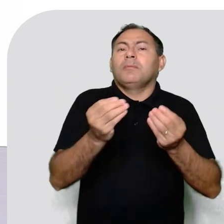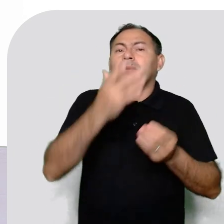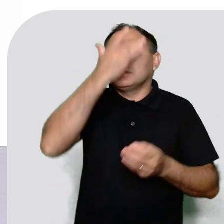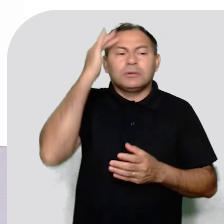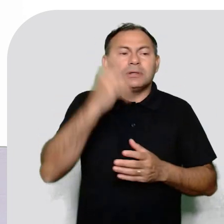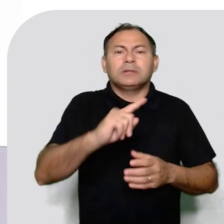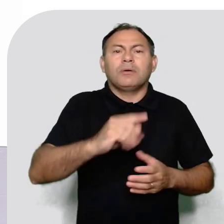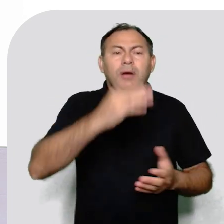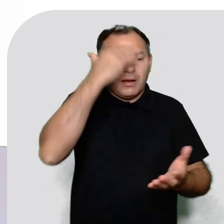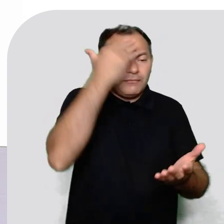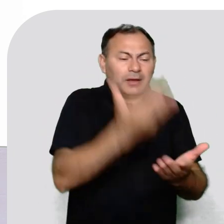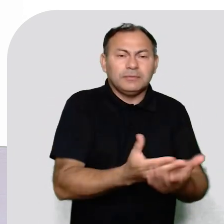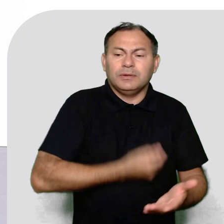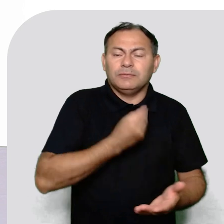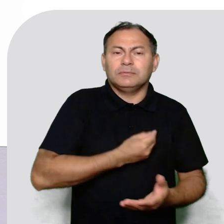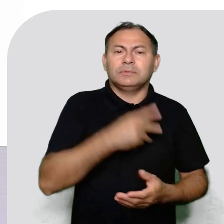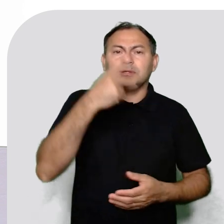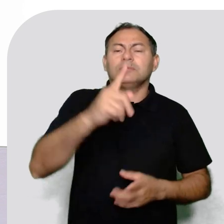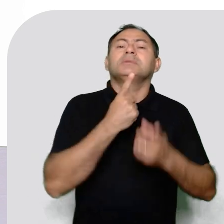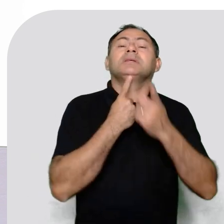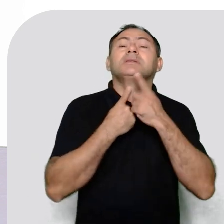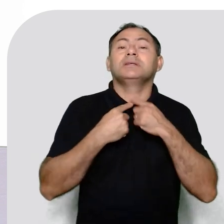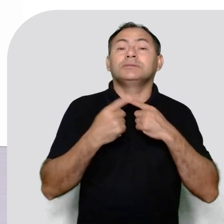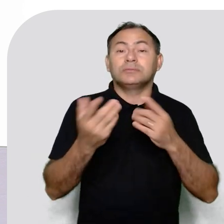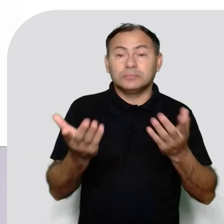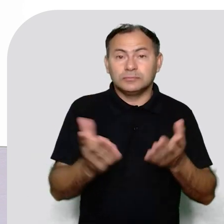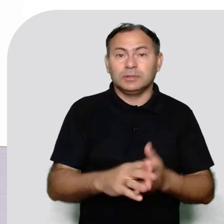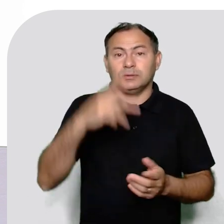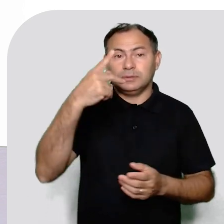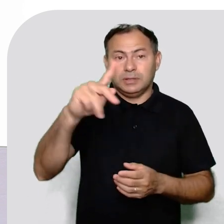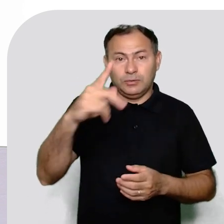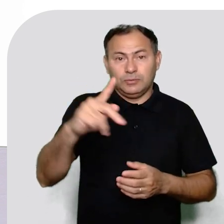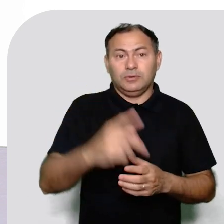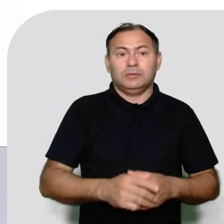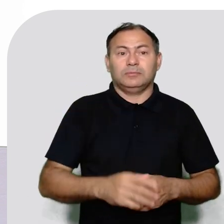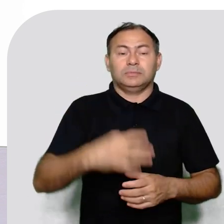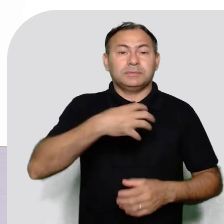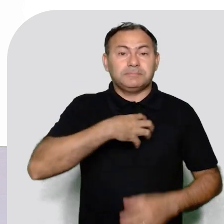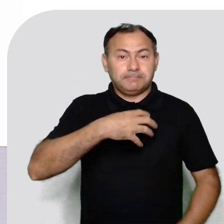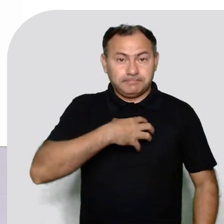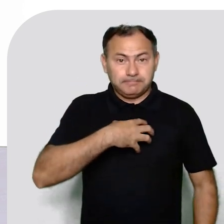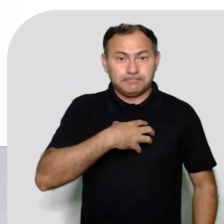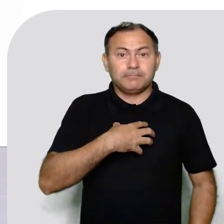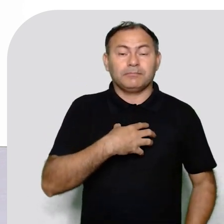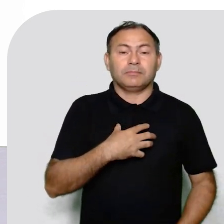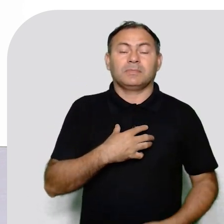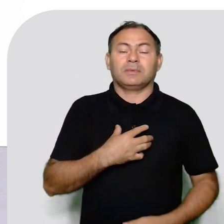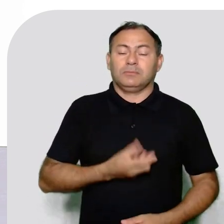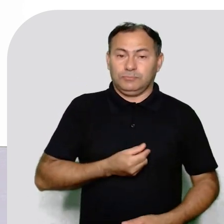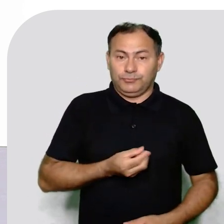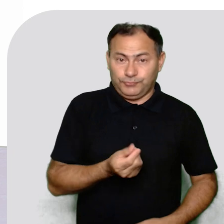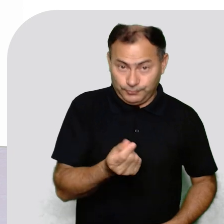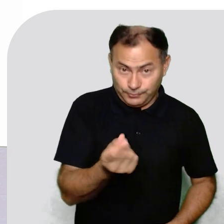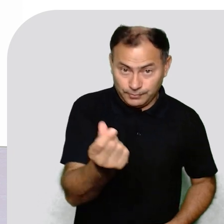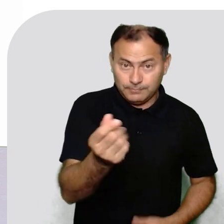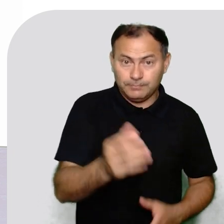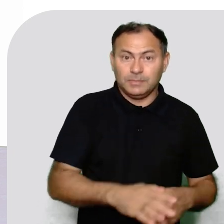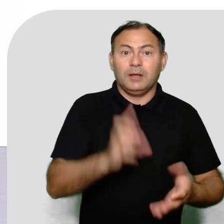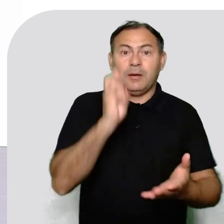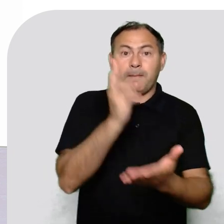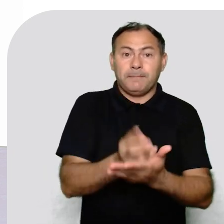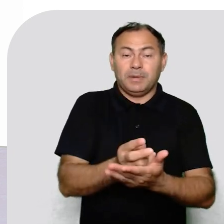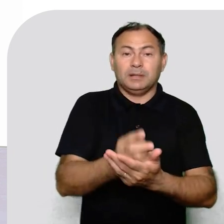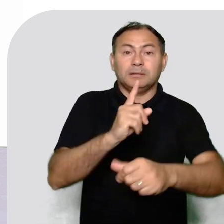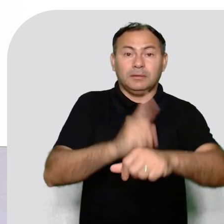não professa fé vive? Nos seus desejos, no seu sentir-se finito e,